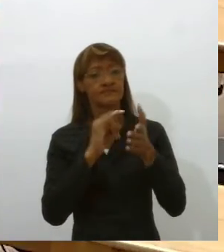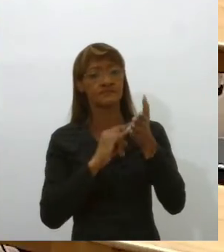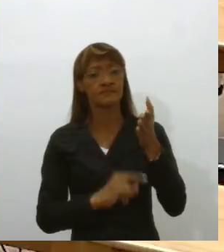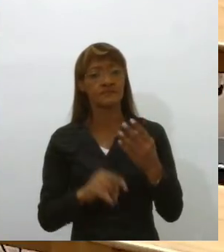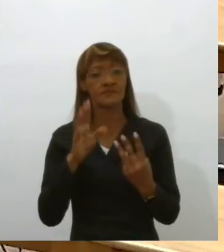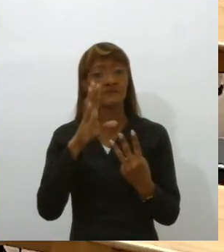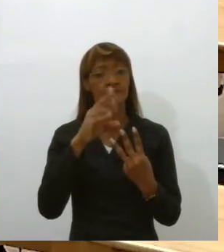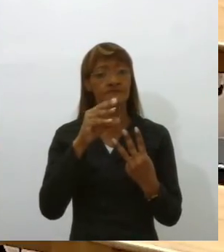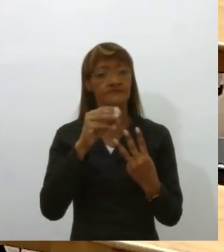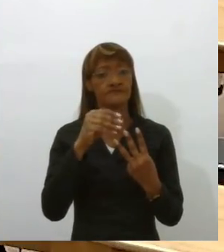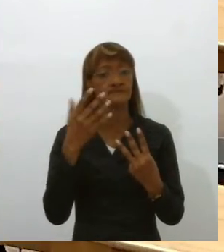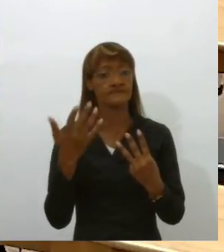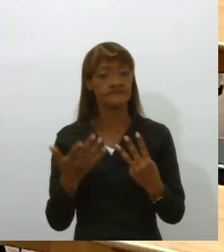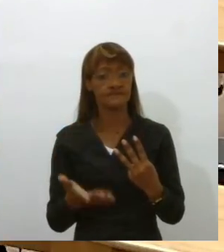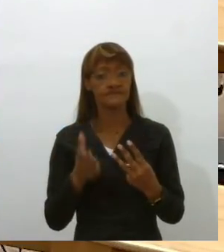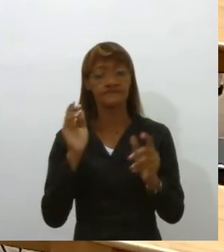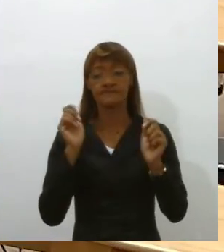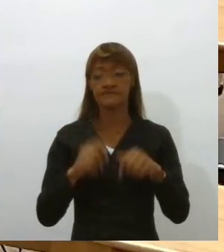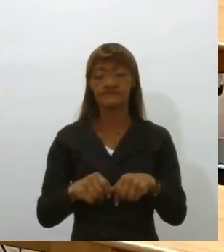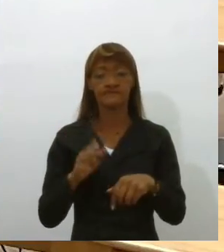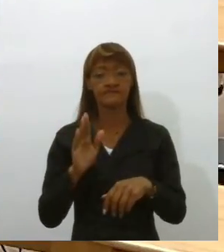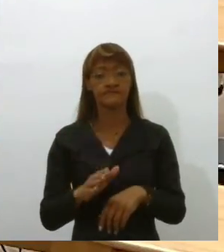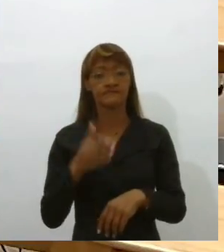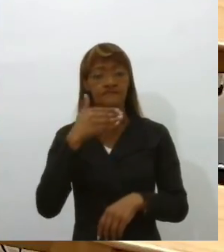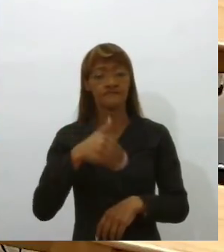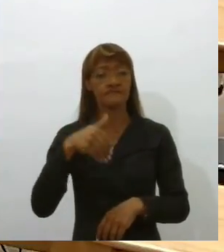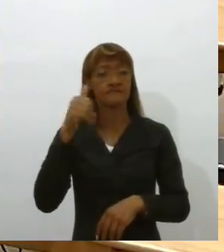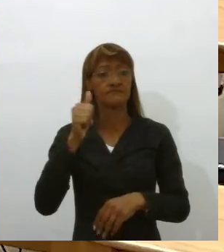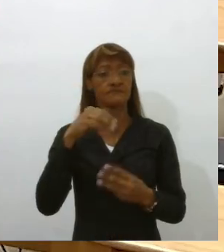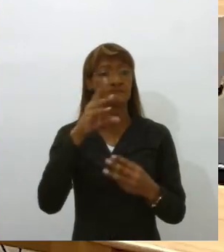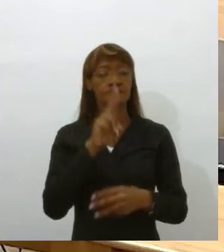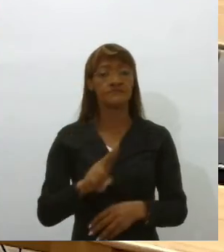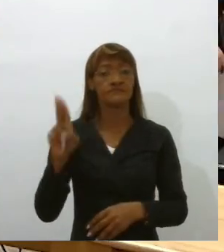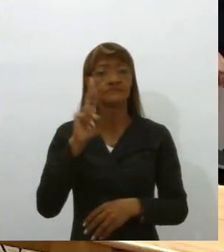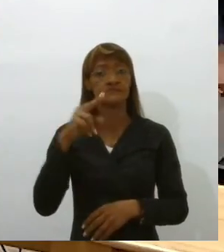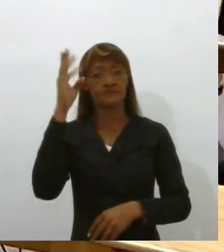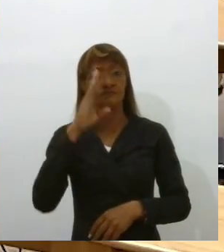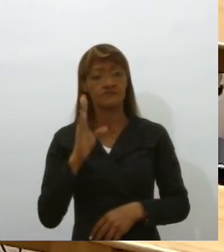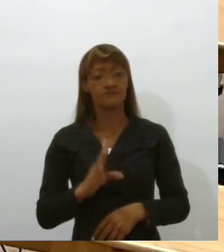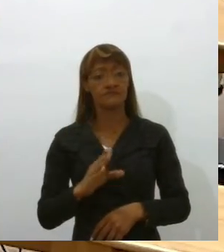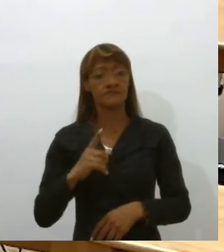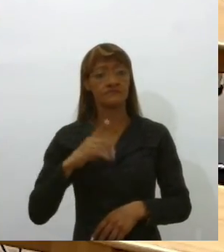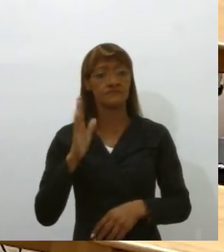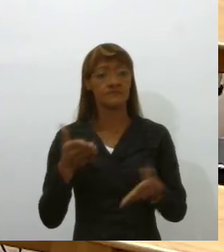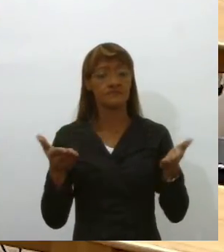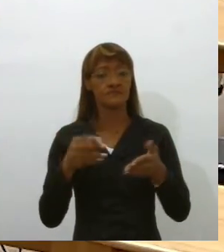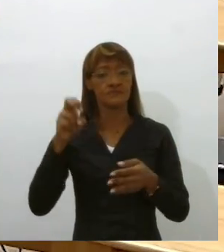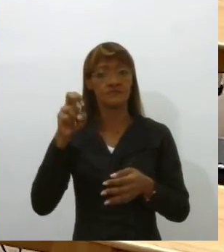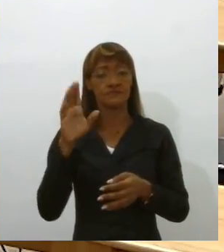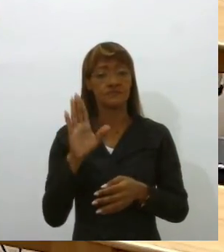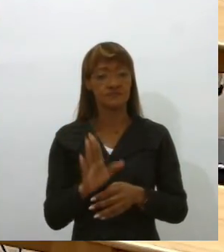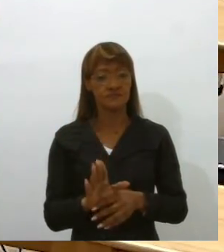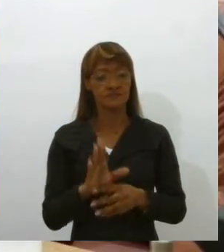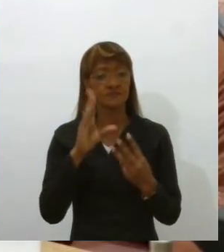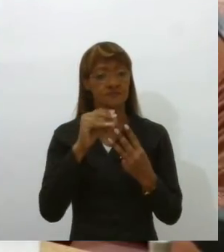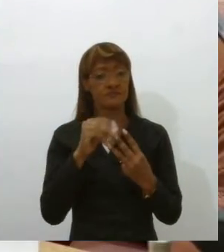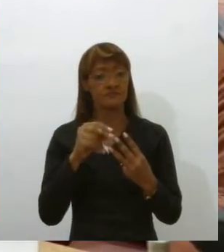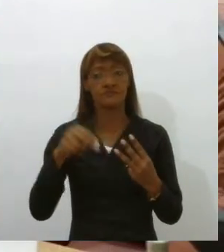pela classificação entre as 5 melhores universidades do Brasil. Com relação ao Nordeste, a UFES ocupou o primeiro